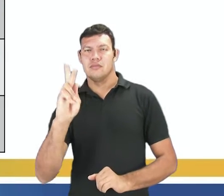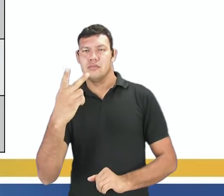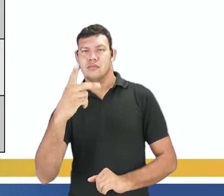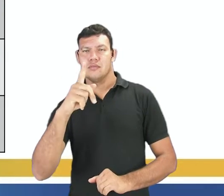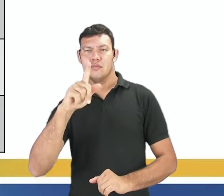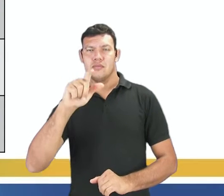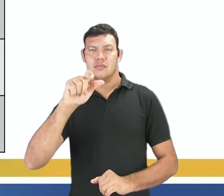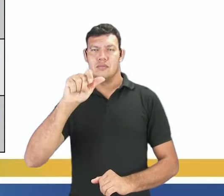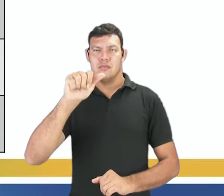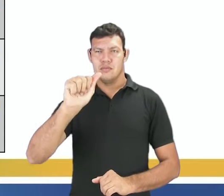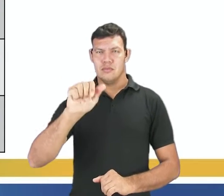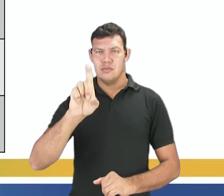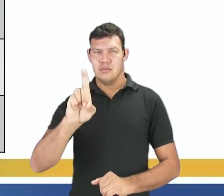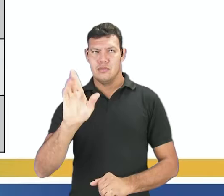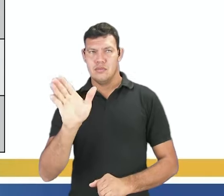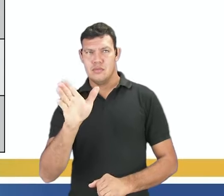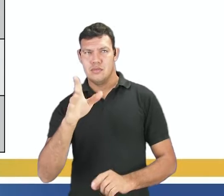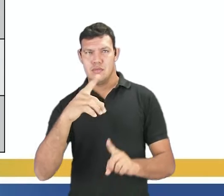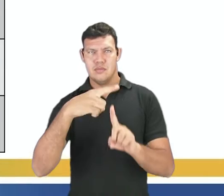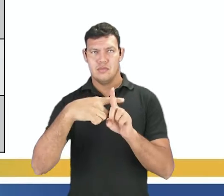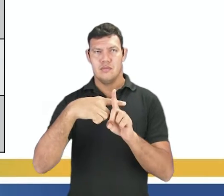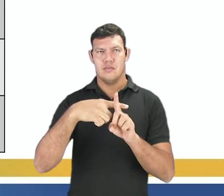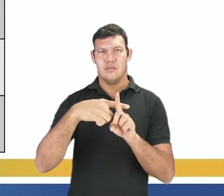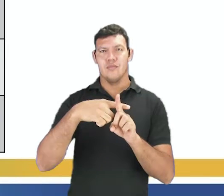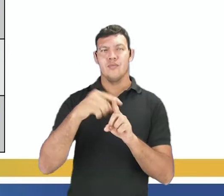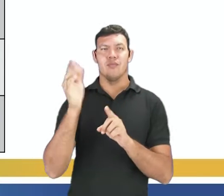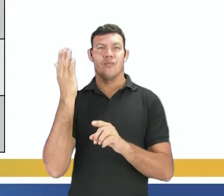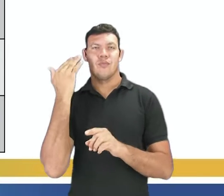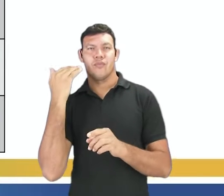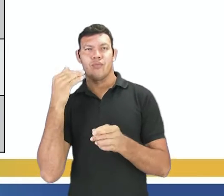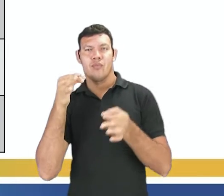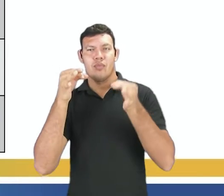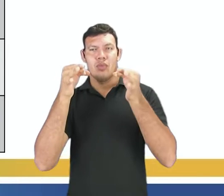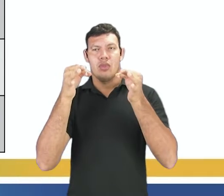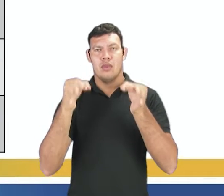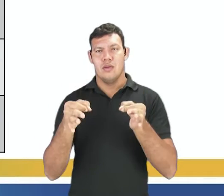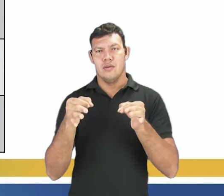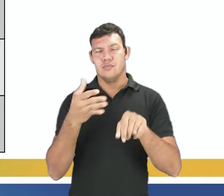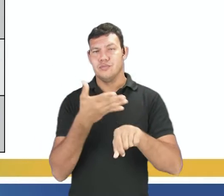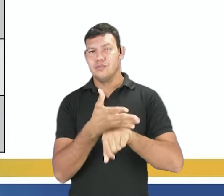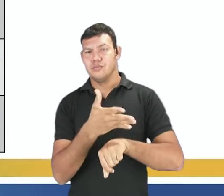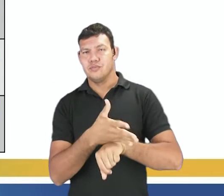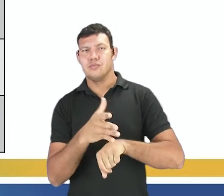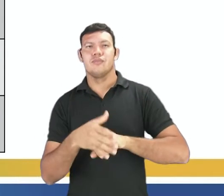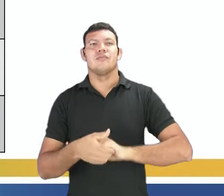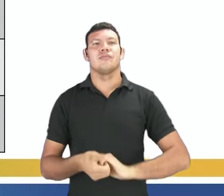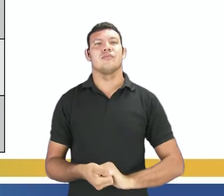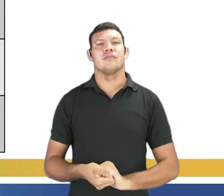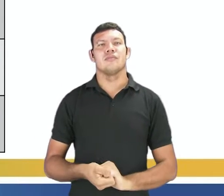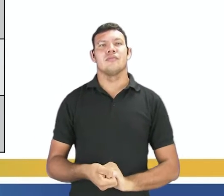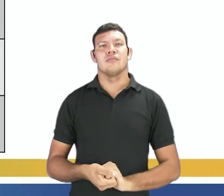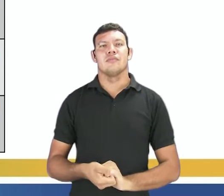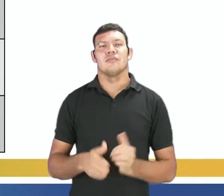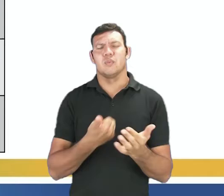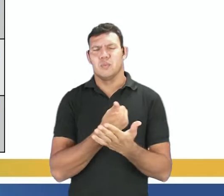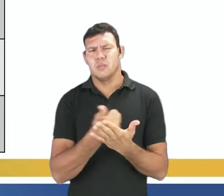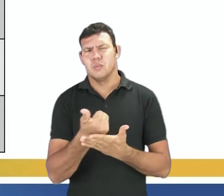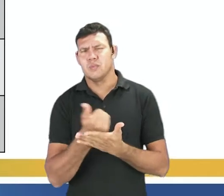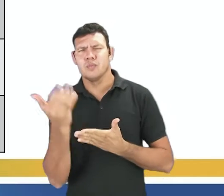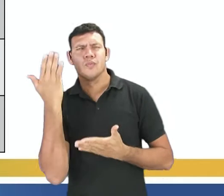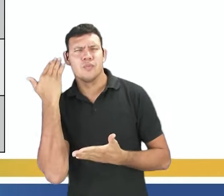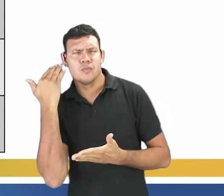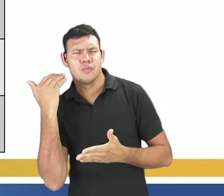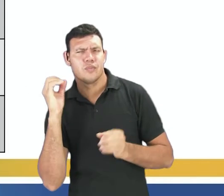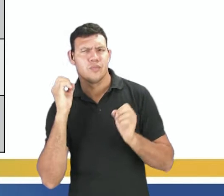plus past participle. E ele descreve ações que aconteceram no passado antes de outras ações no passado. Tudo